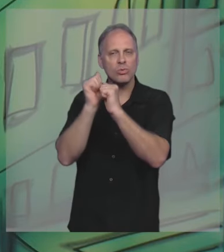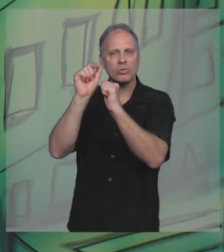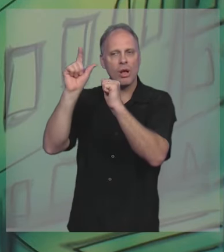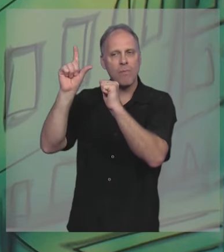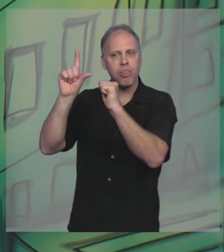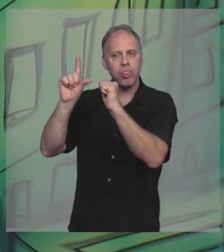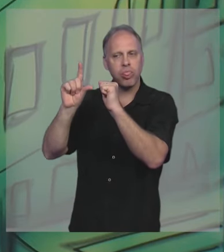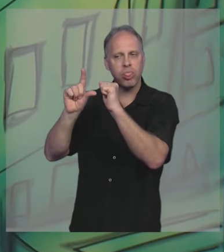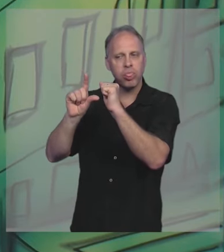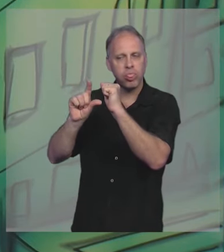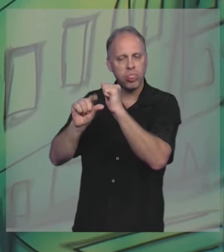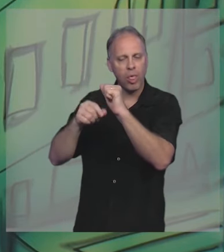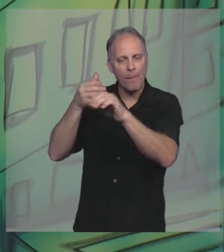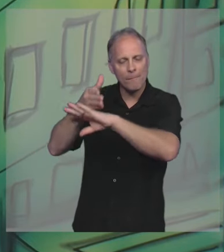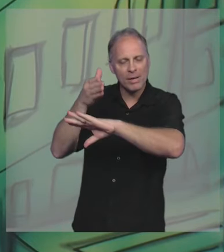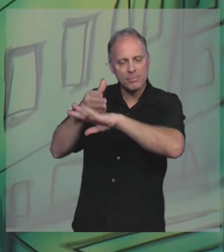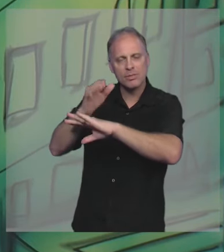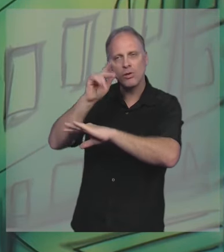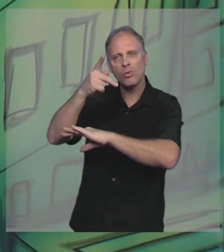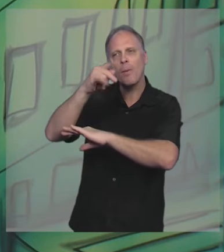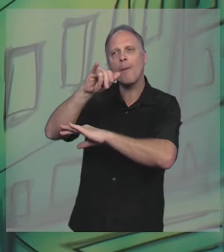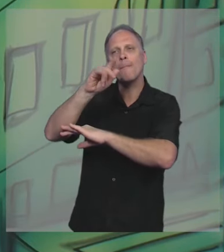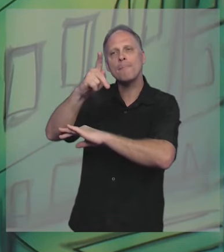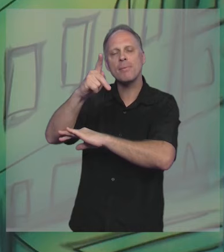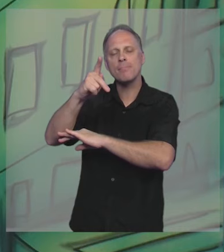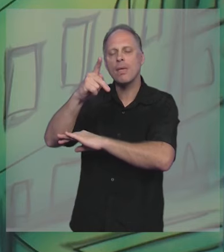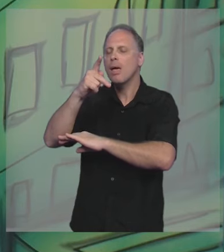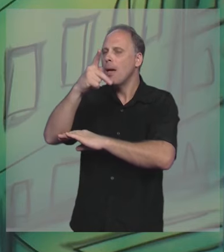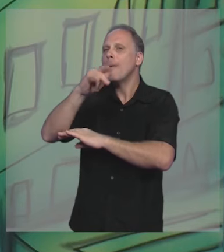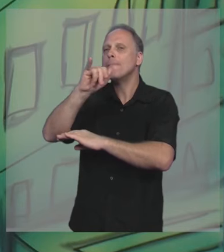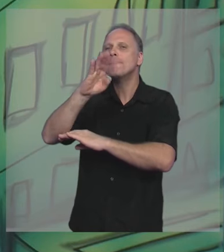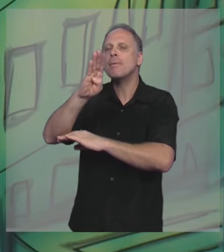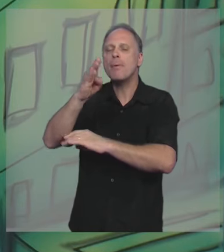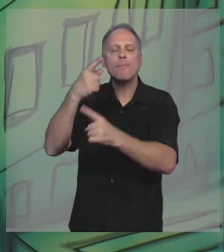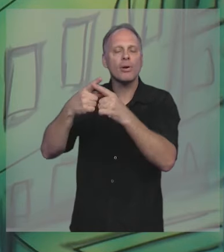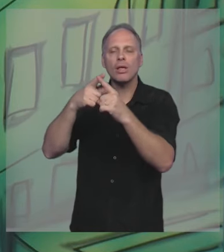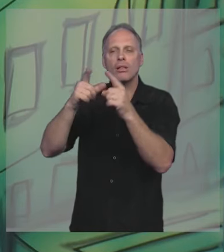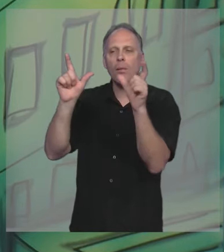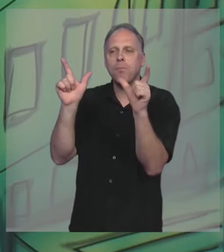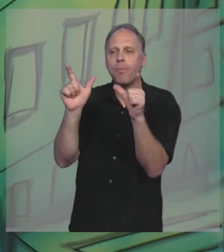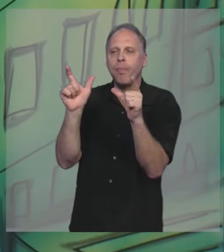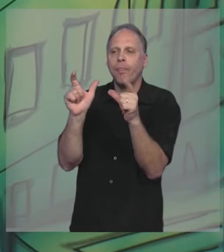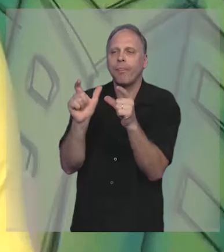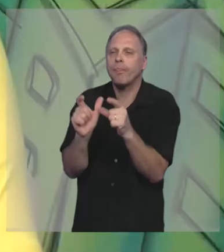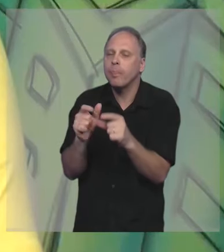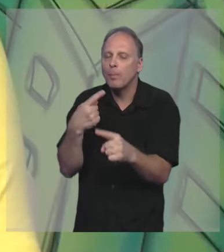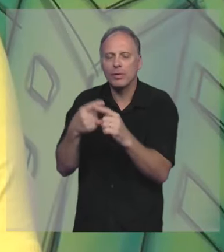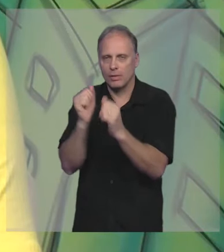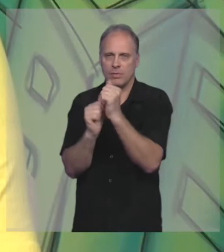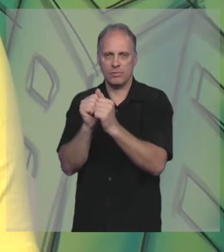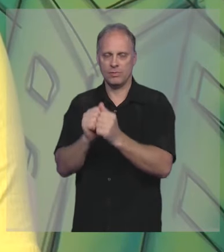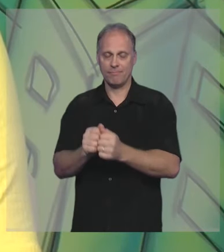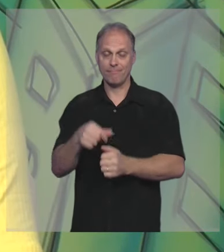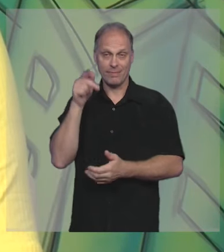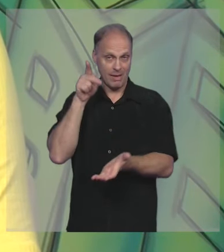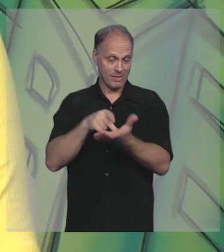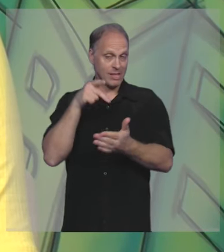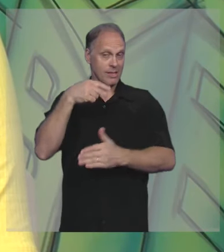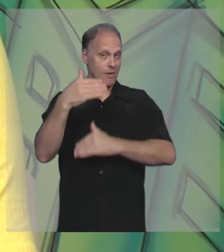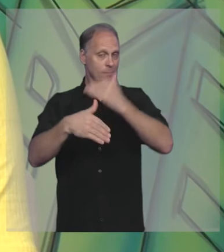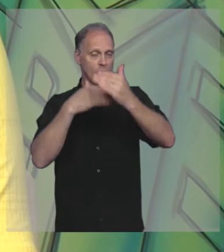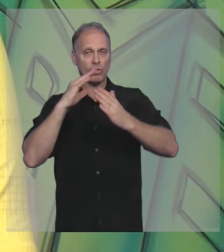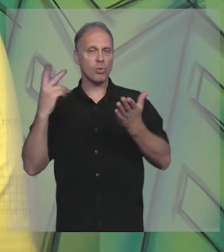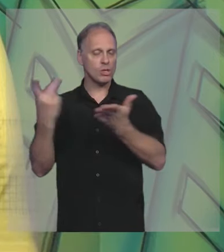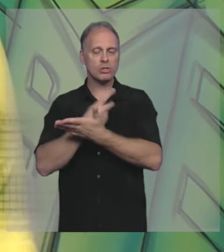indústria diminuiu essa participação no PIB, né, e por que ela está encolhendo? Uhum. Esse é um processo, na verdade, que